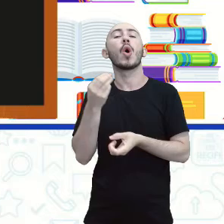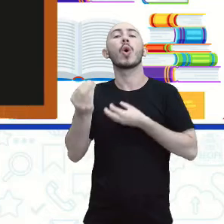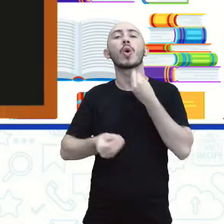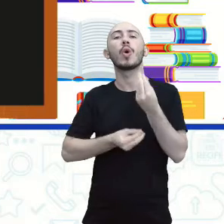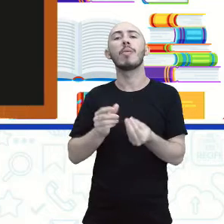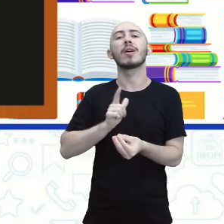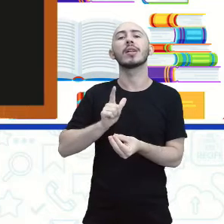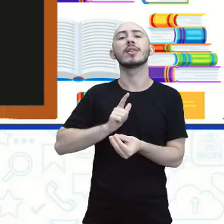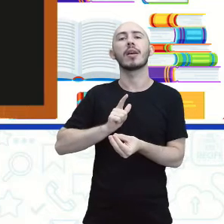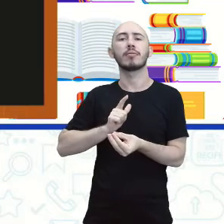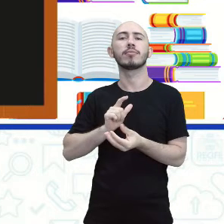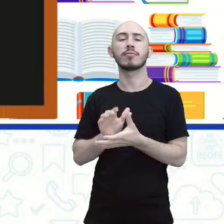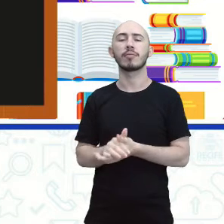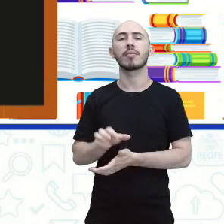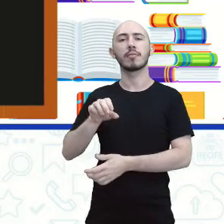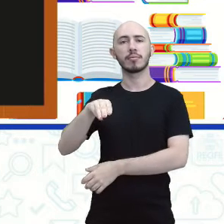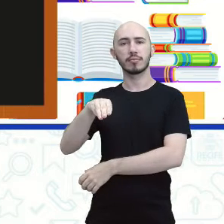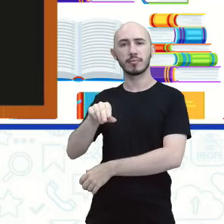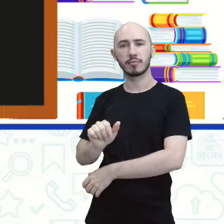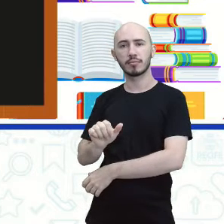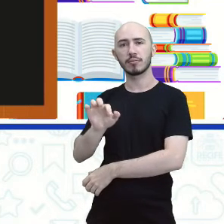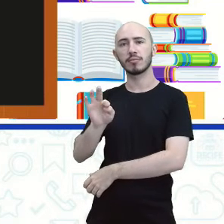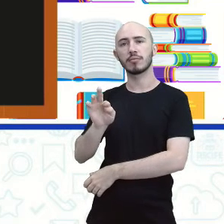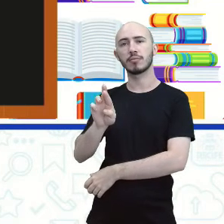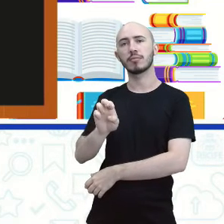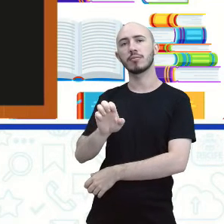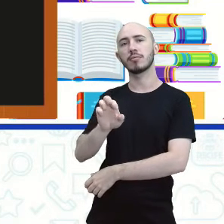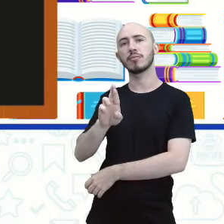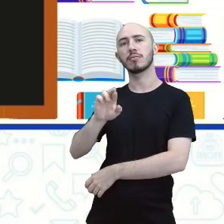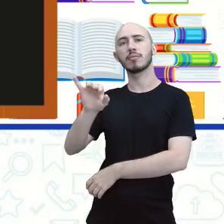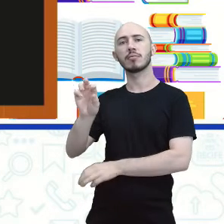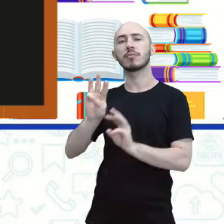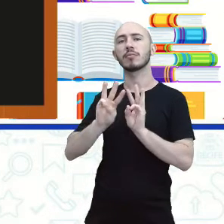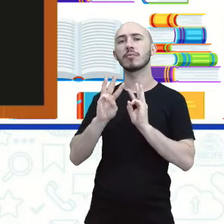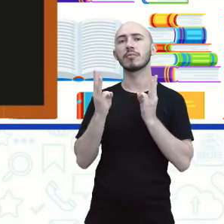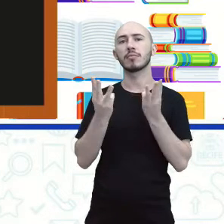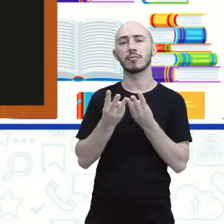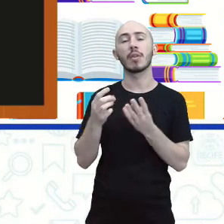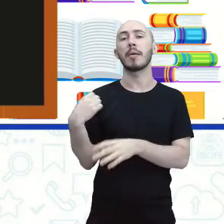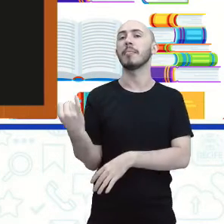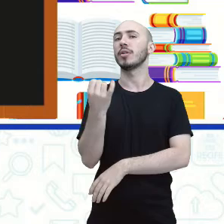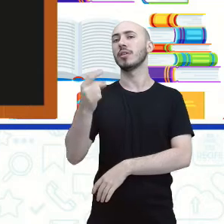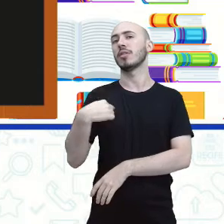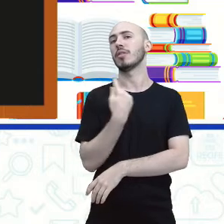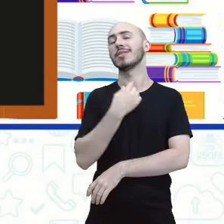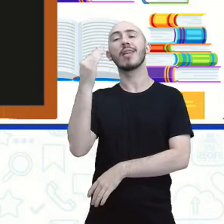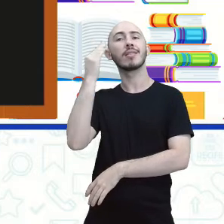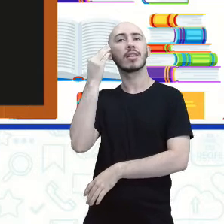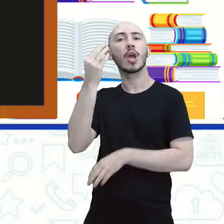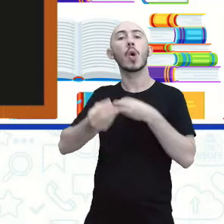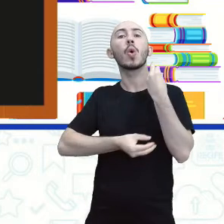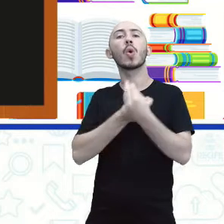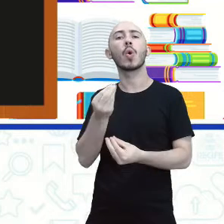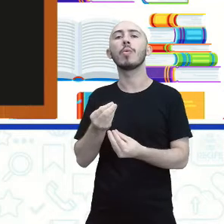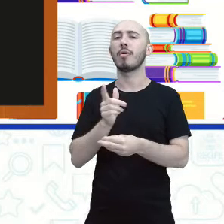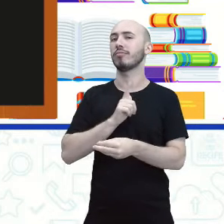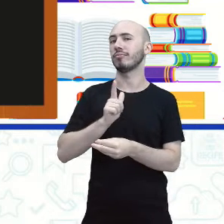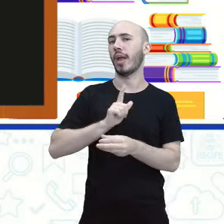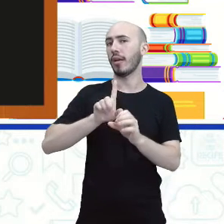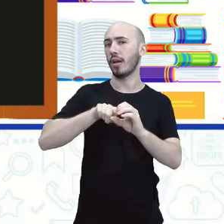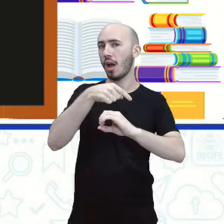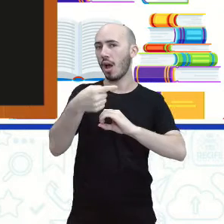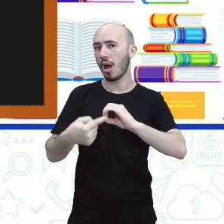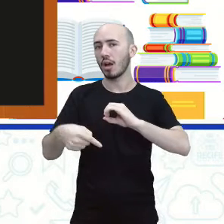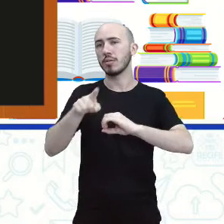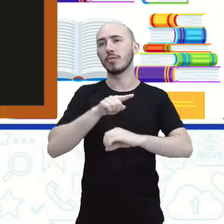da matéria, porque era importante como base aí para a gente entender esses modelos atômicos, tá certo? Então, vimos